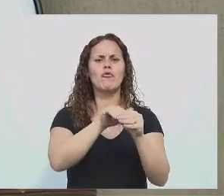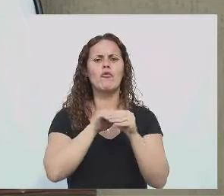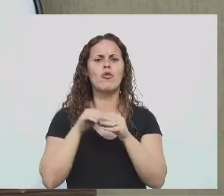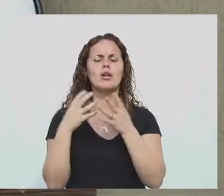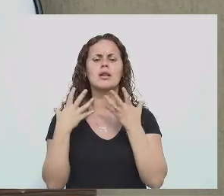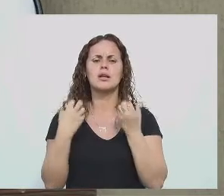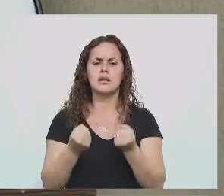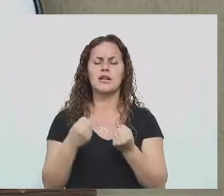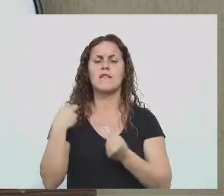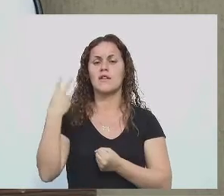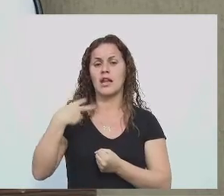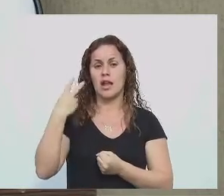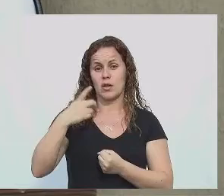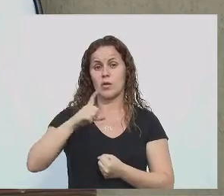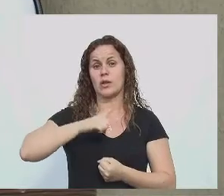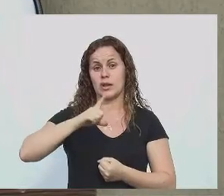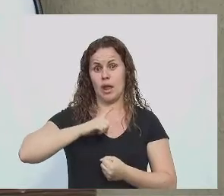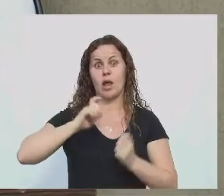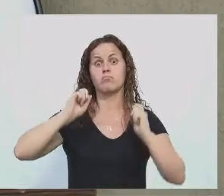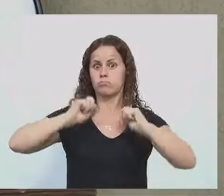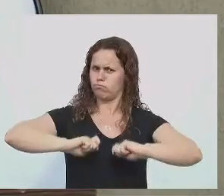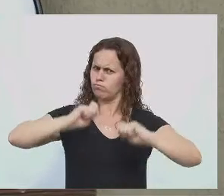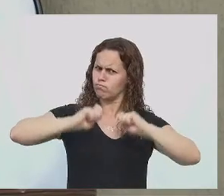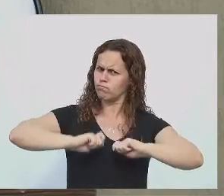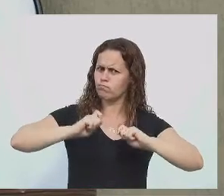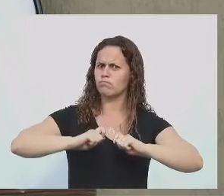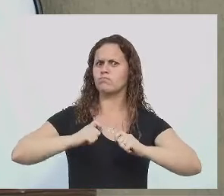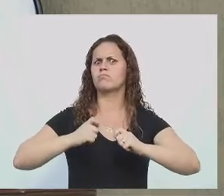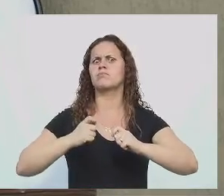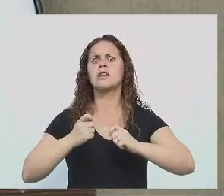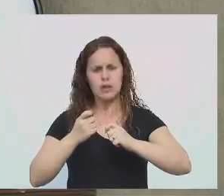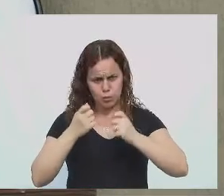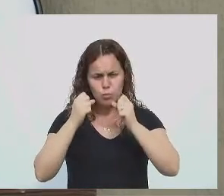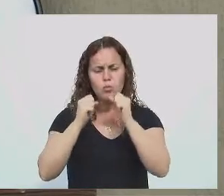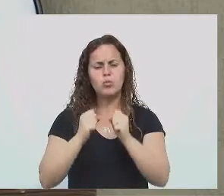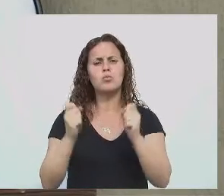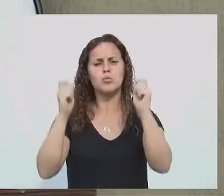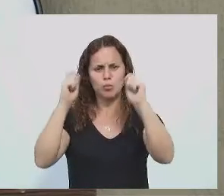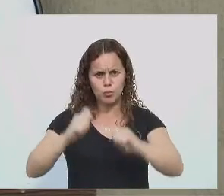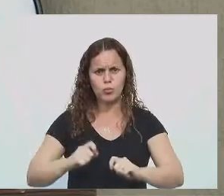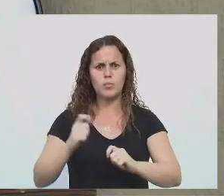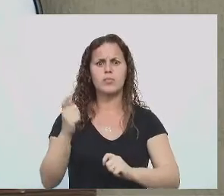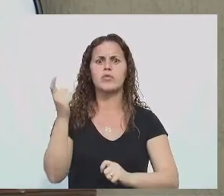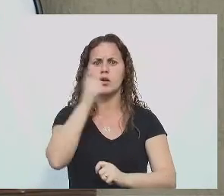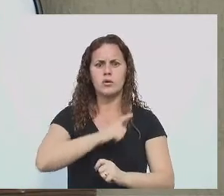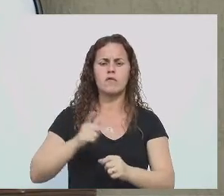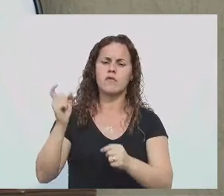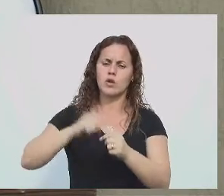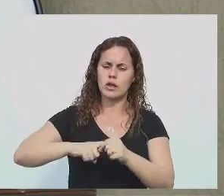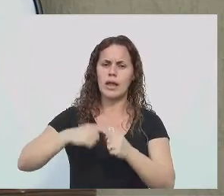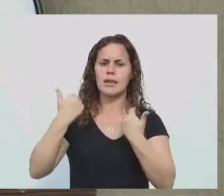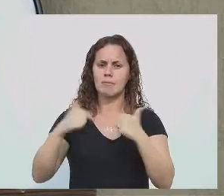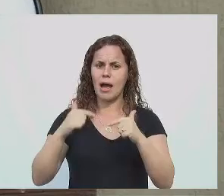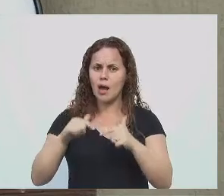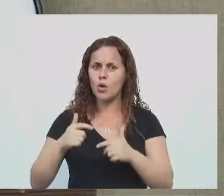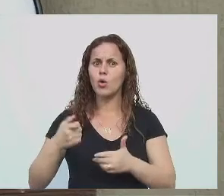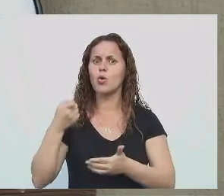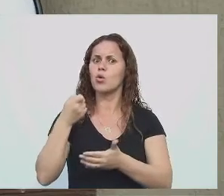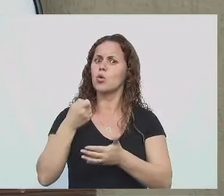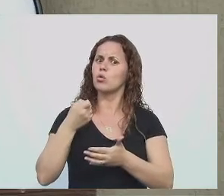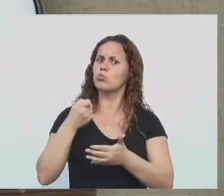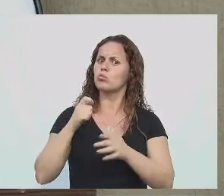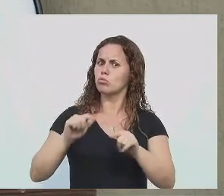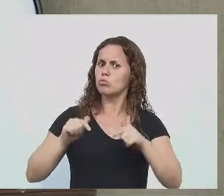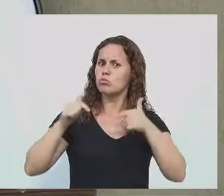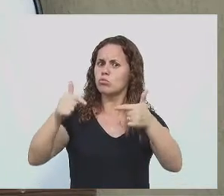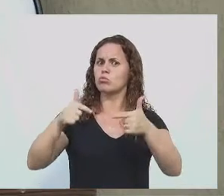muitos vereadores nessa casa, vereadores competentes, que merecia voltar. Falo de coração, a gente trabalhou, lutou. Tem uns que não,